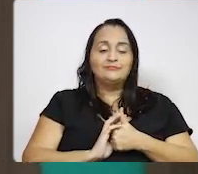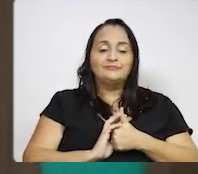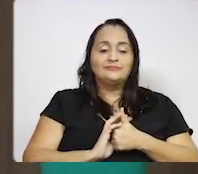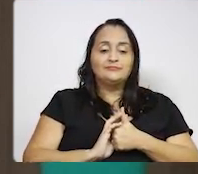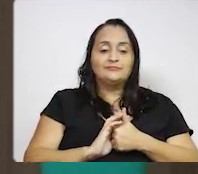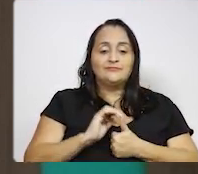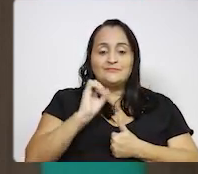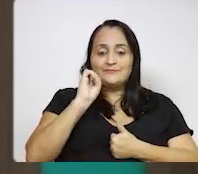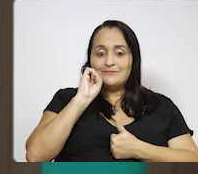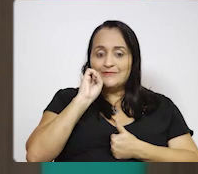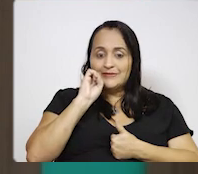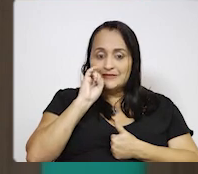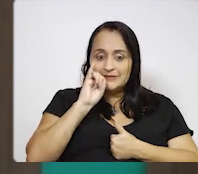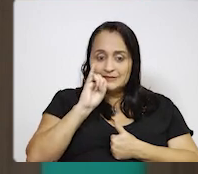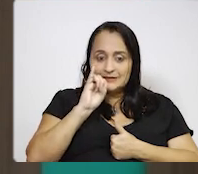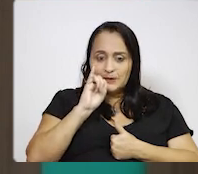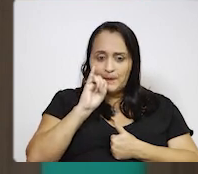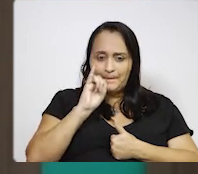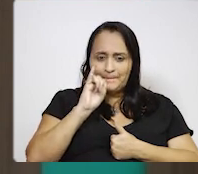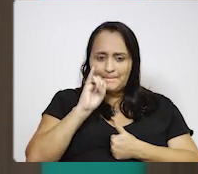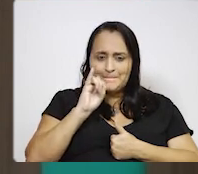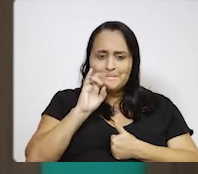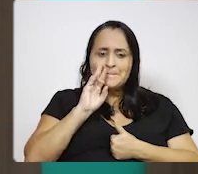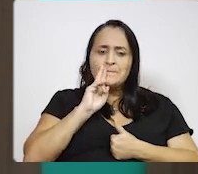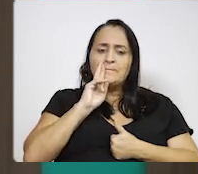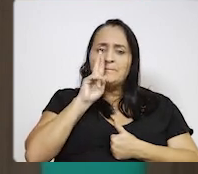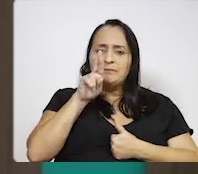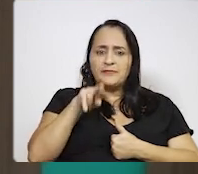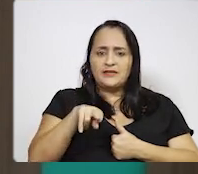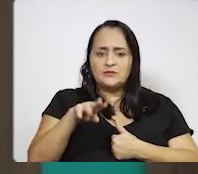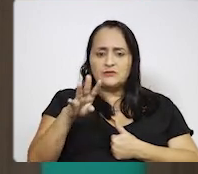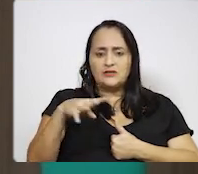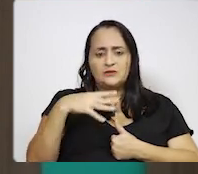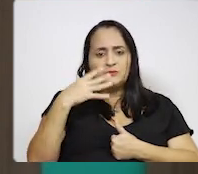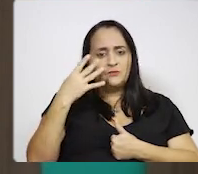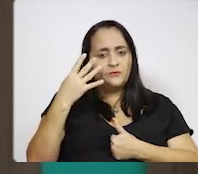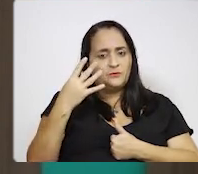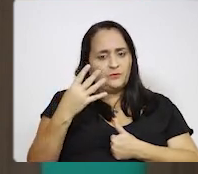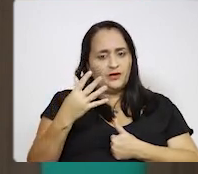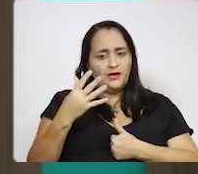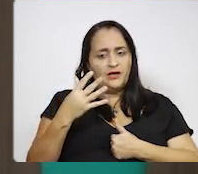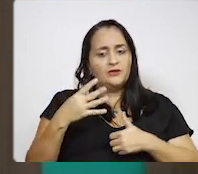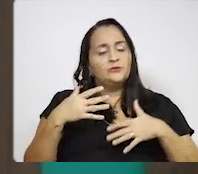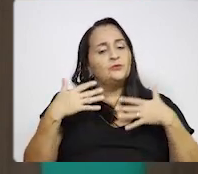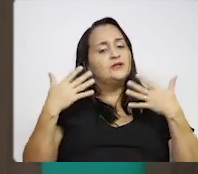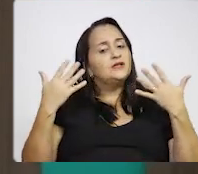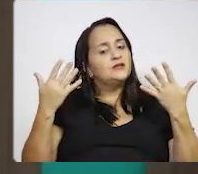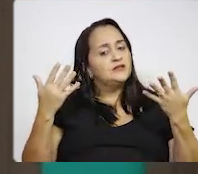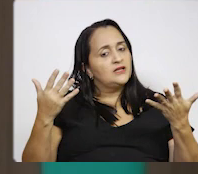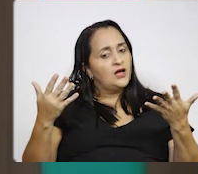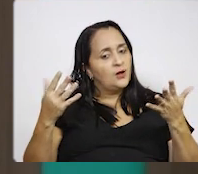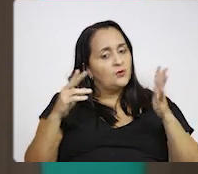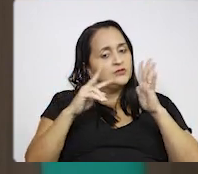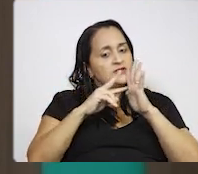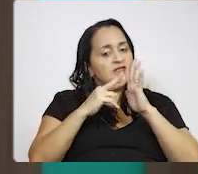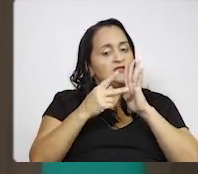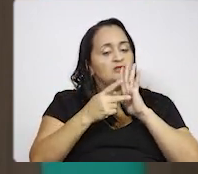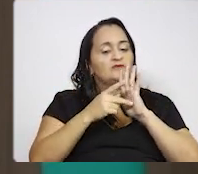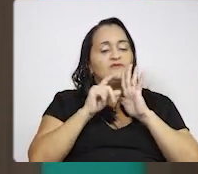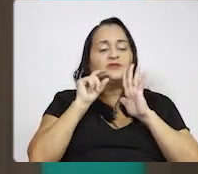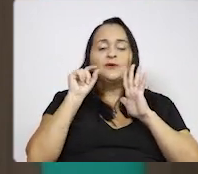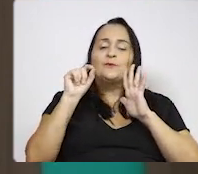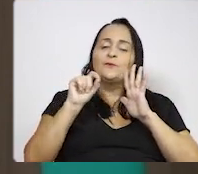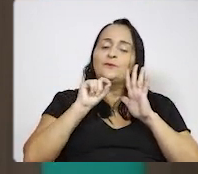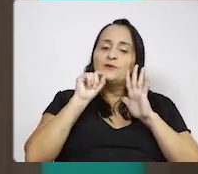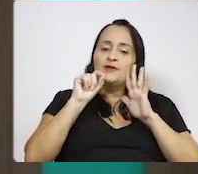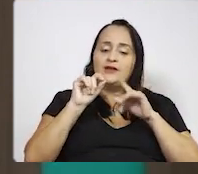Então, se essa divisão deu como resultado 4, então isso quer dizer que essa